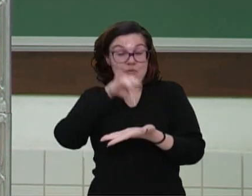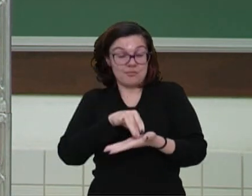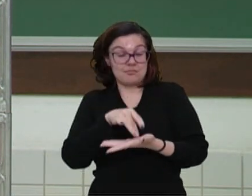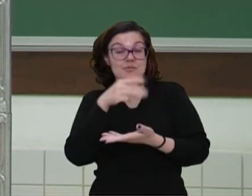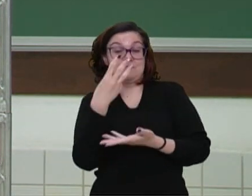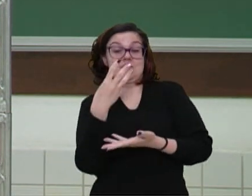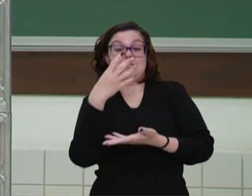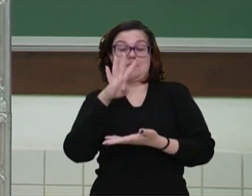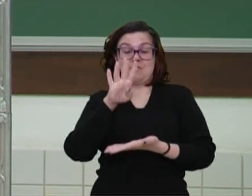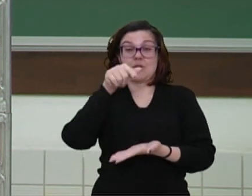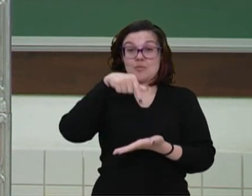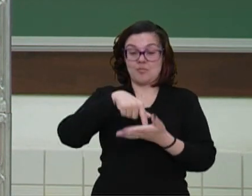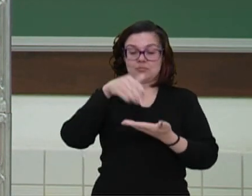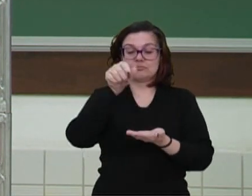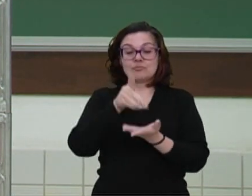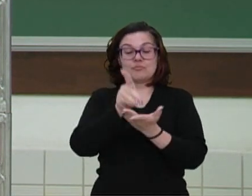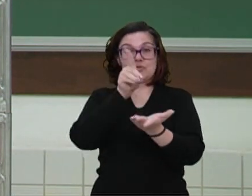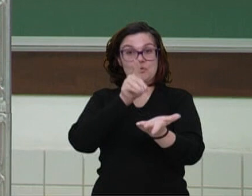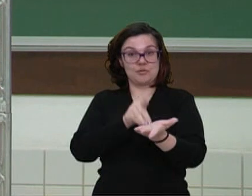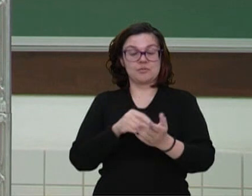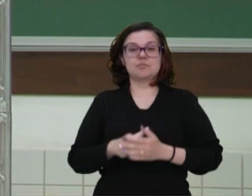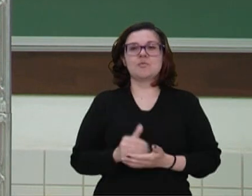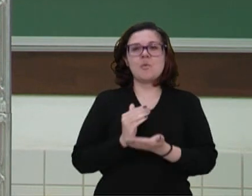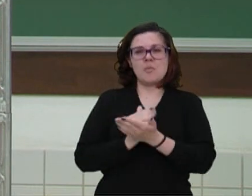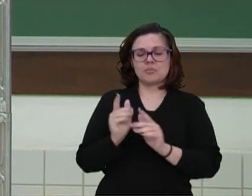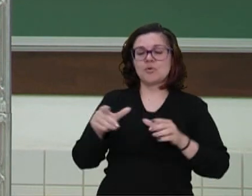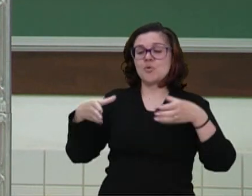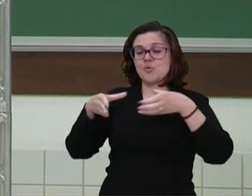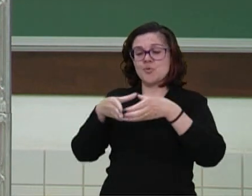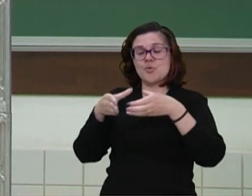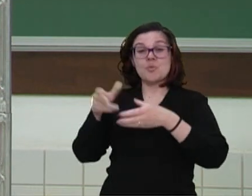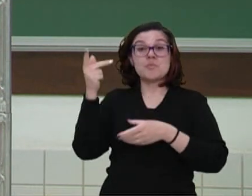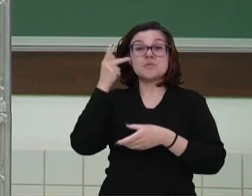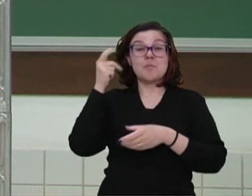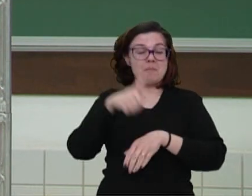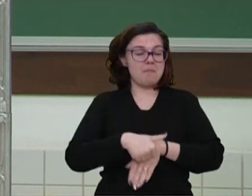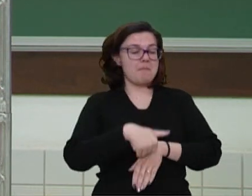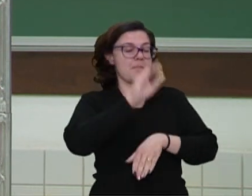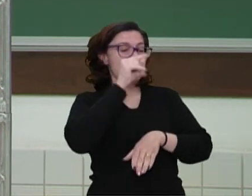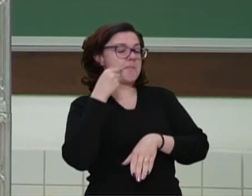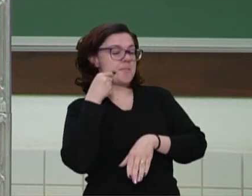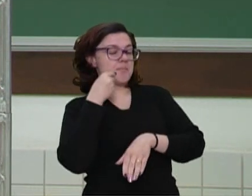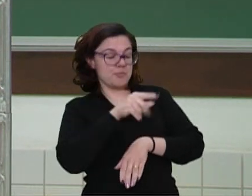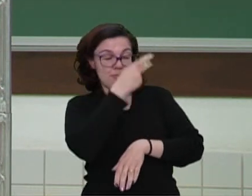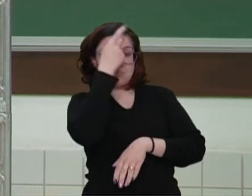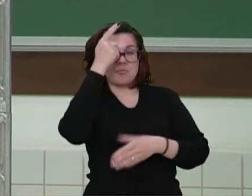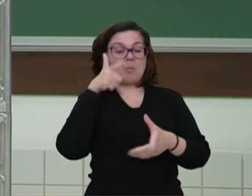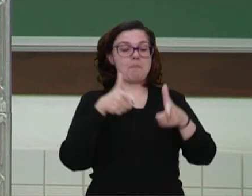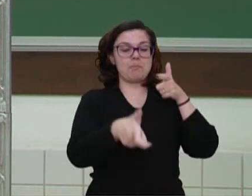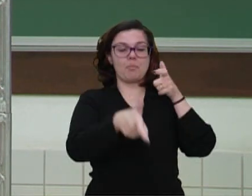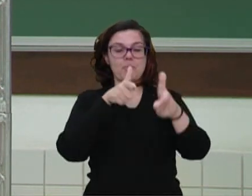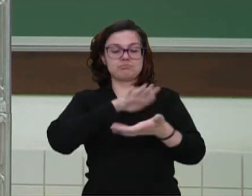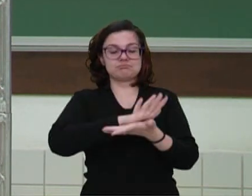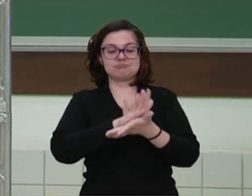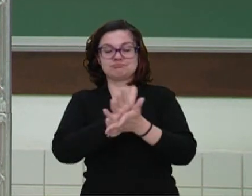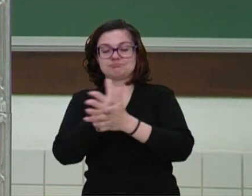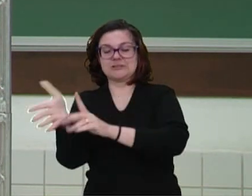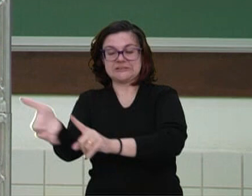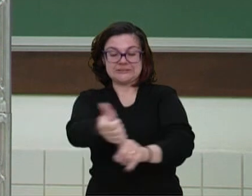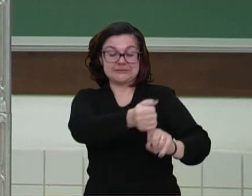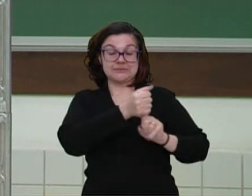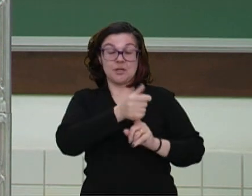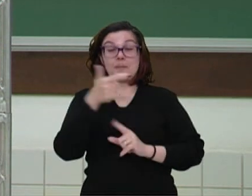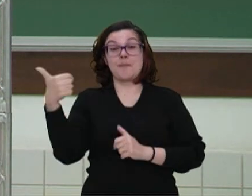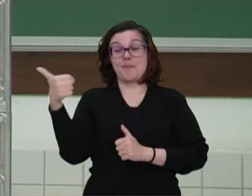parte importante desse movimento, encabeçado por paulistas, em que mais de 1.000 pessoas foram mortas em atos repressivos já do primeiro